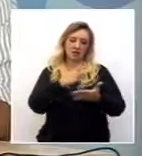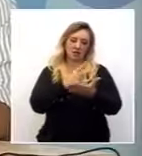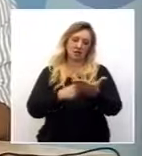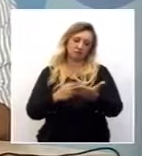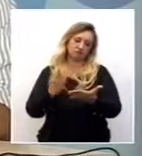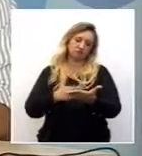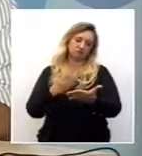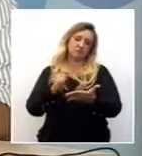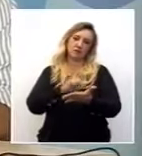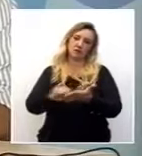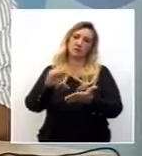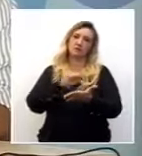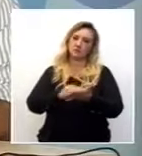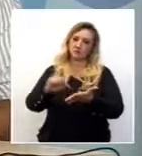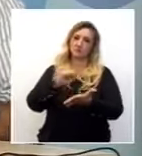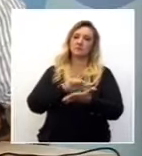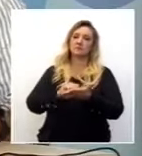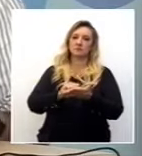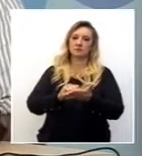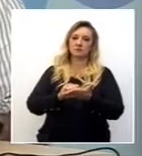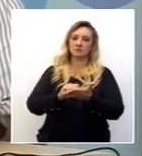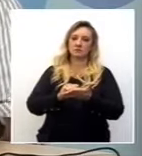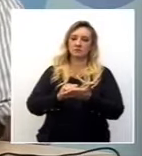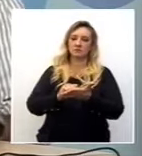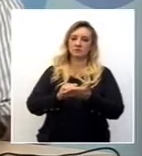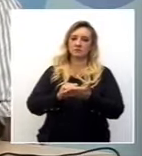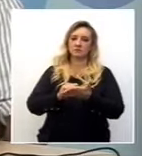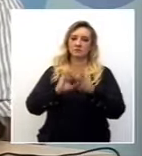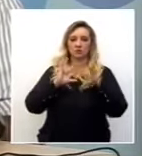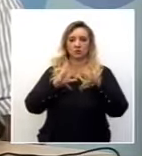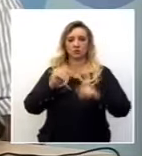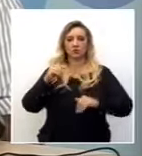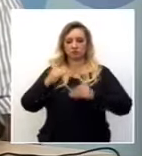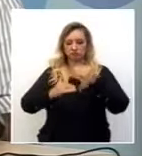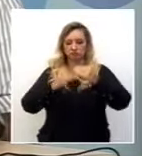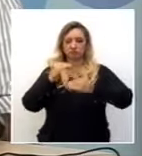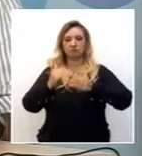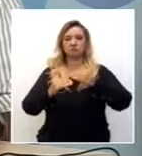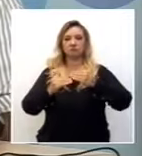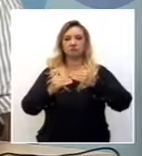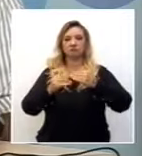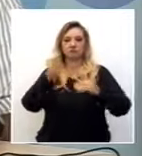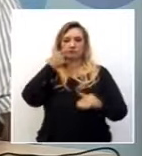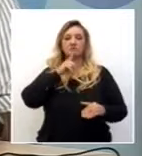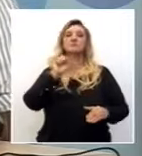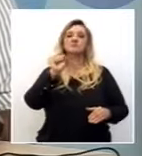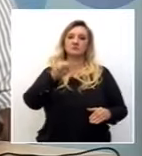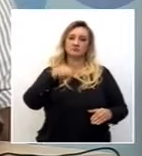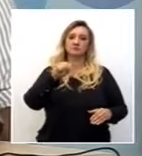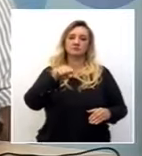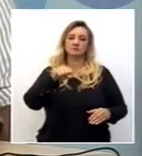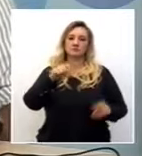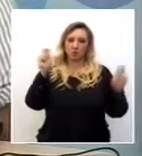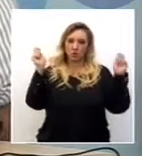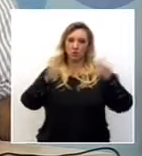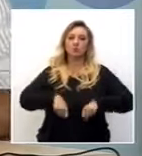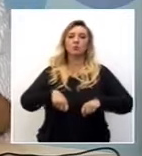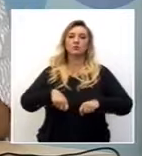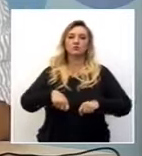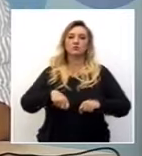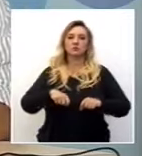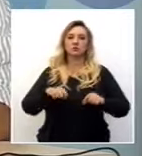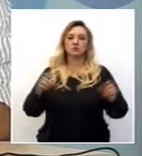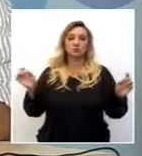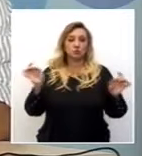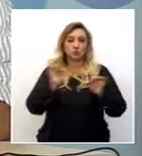de anotação, estão tomando nota de todo esse processo. Eles conseguem sim, têm condição plena